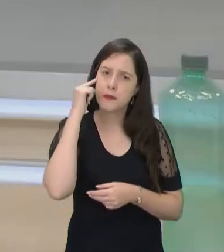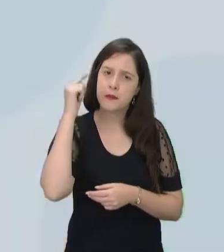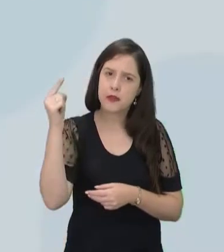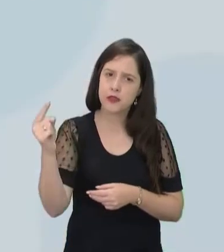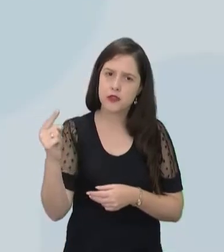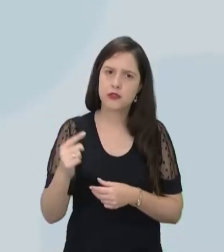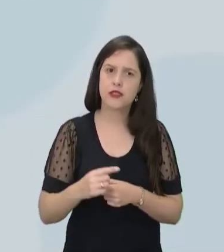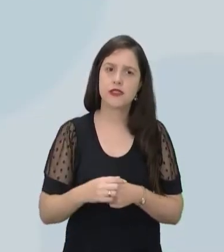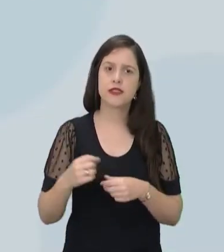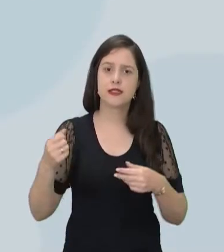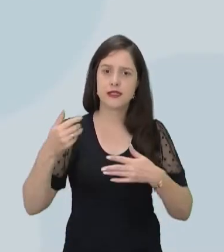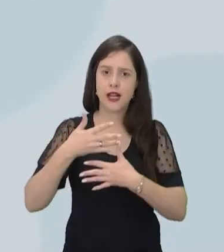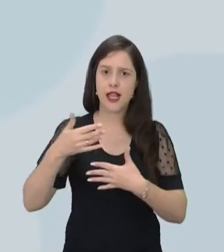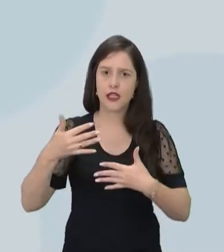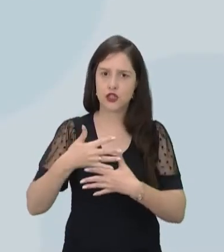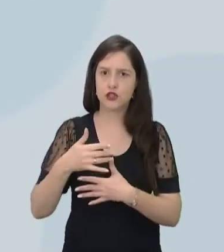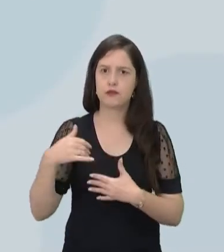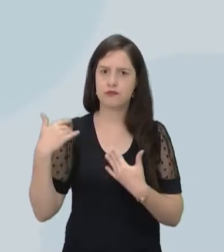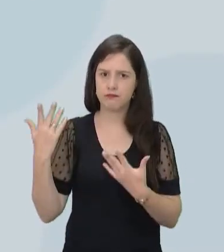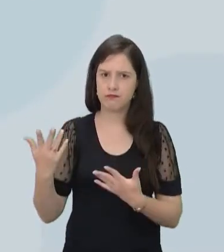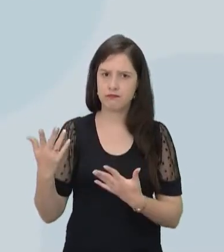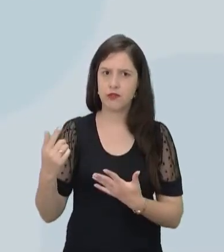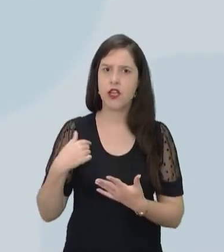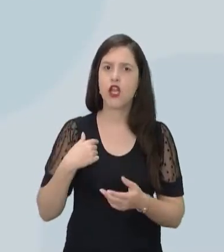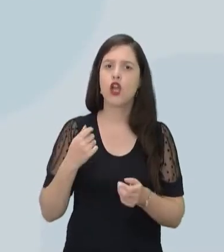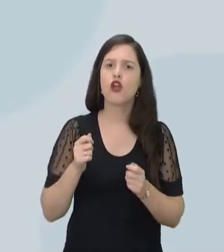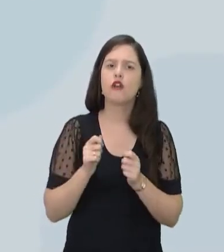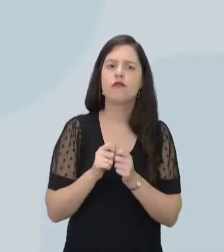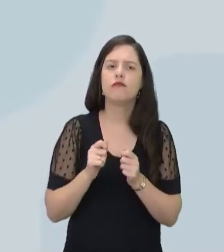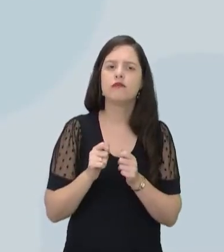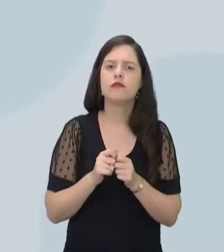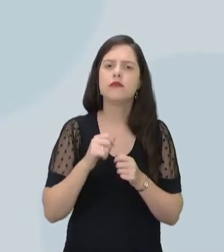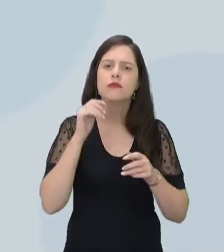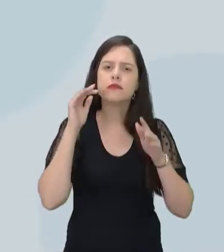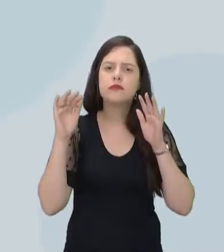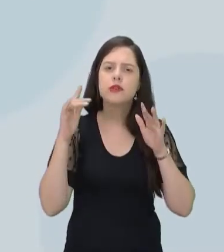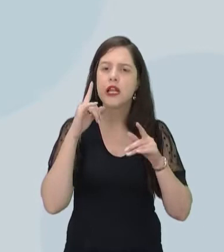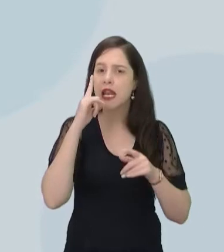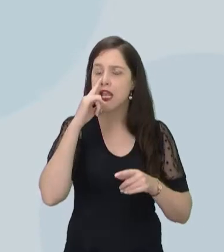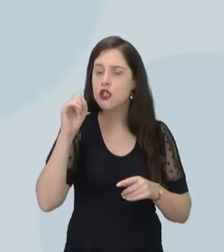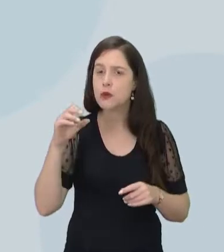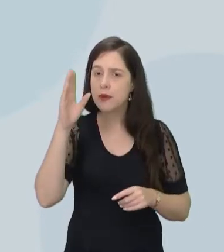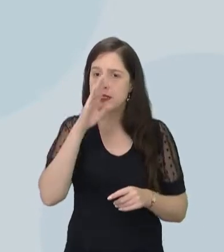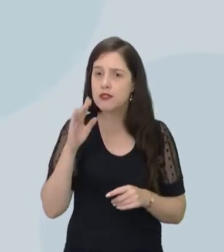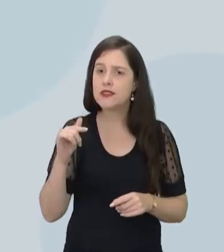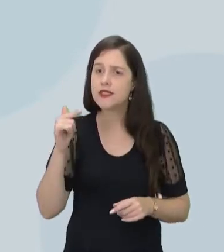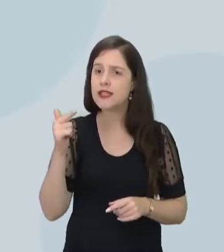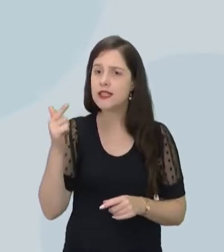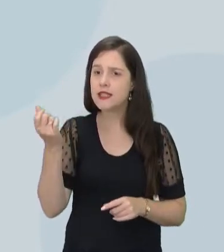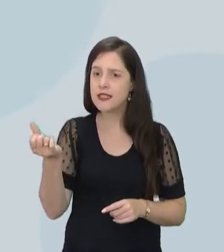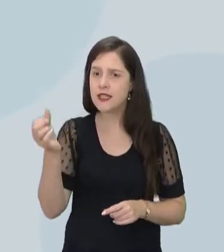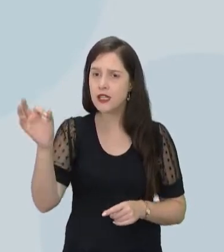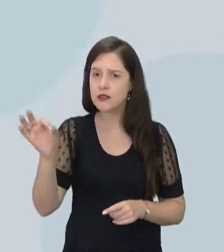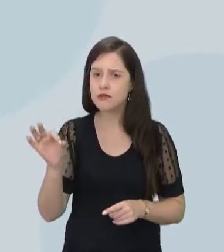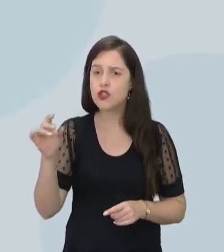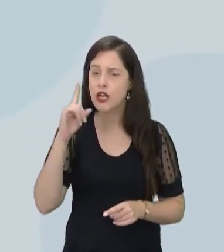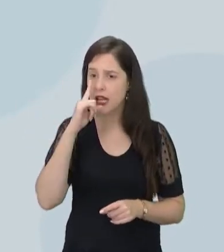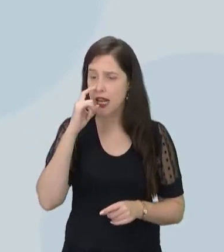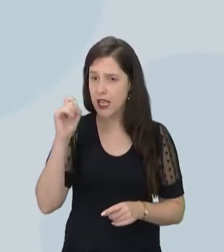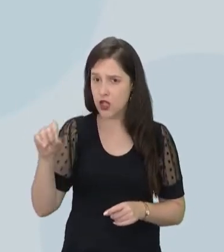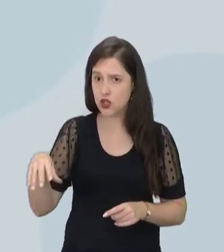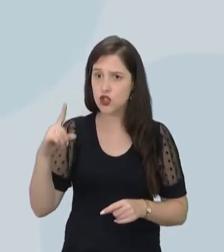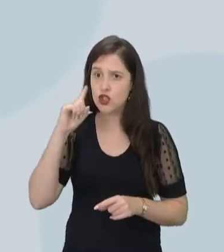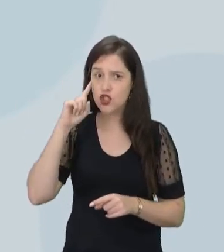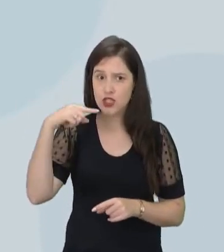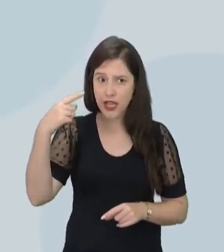slide seguinte. Se formos pensar na produção de lixo brasileiro, 76% do lixo diário, que chega a 70 milhões